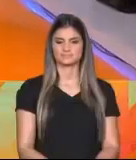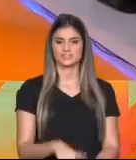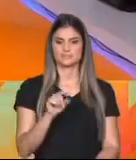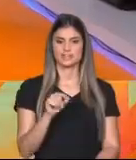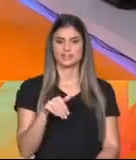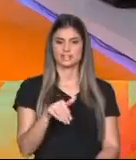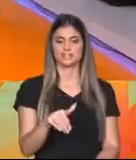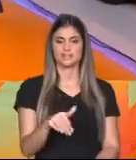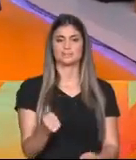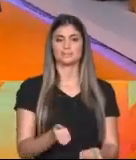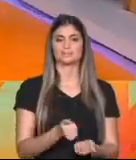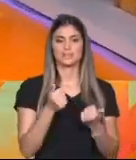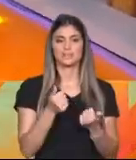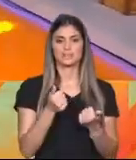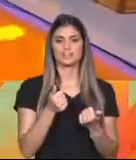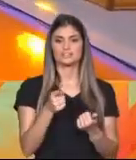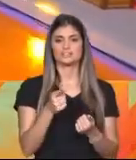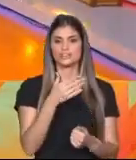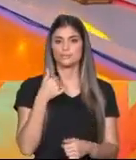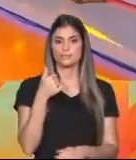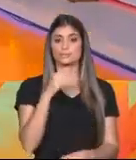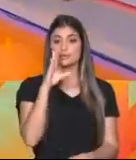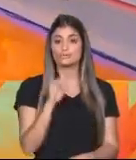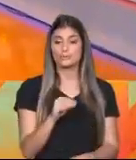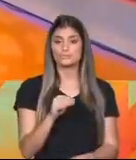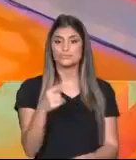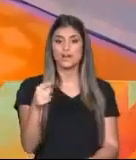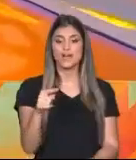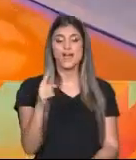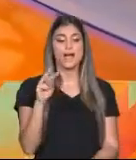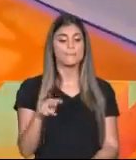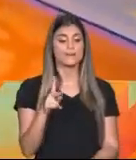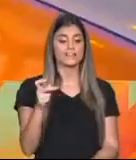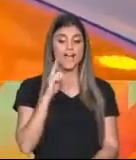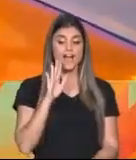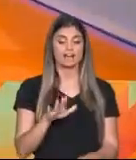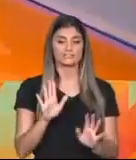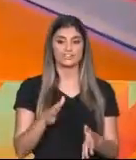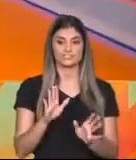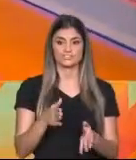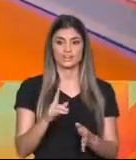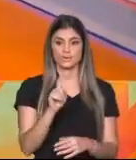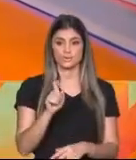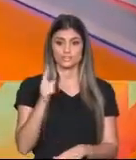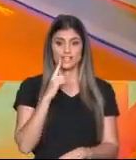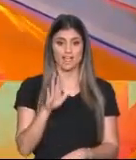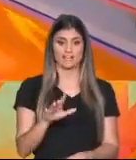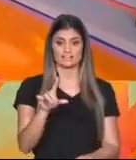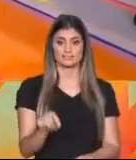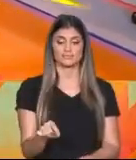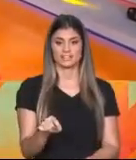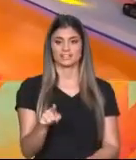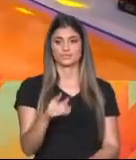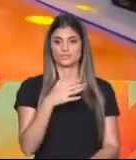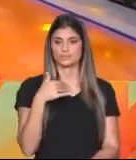cruzeiros da catombeira. Esta festa está bonita, não sabes o quão bem. A Maria já cá está, cruzeiros da catombeira. Esta festa está